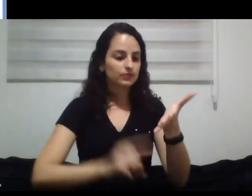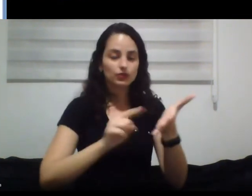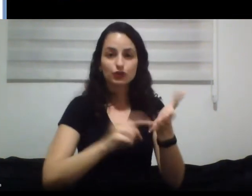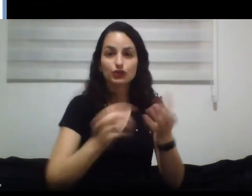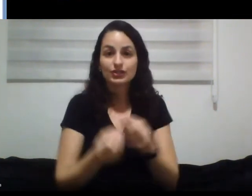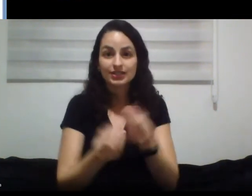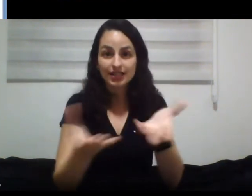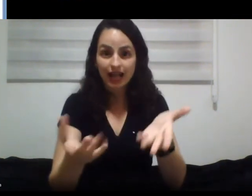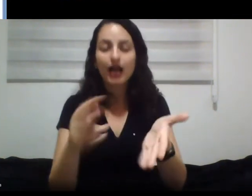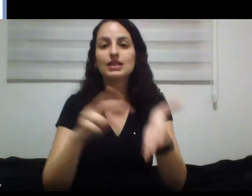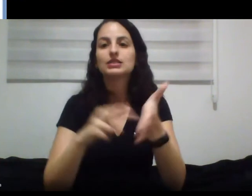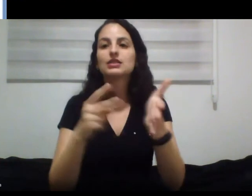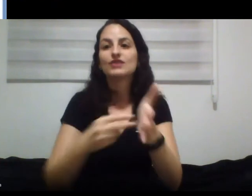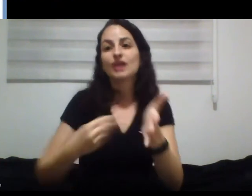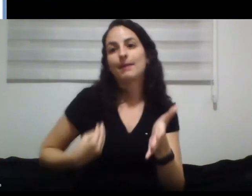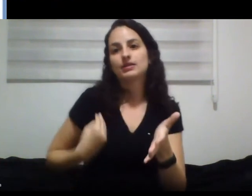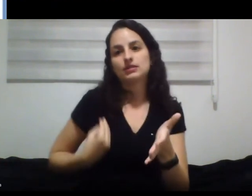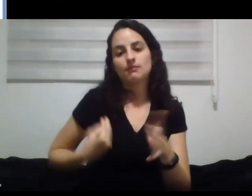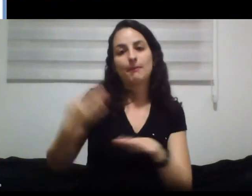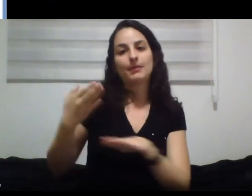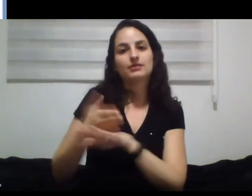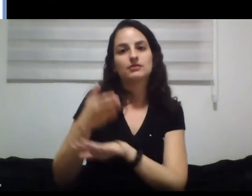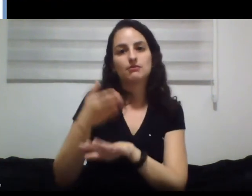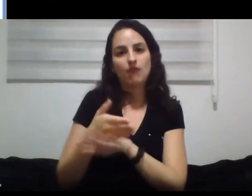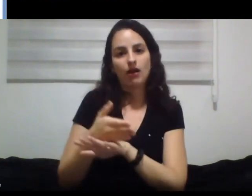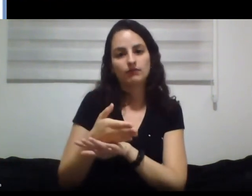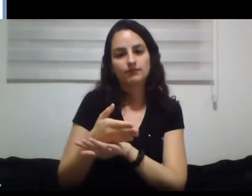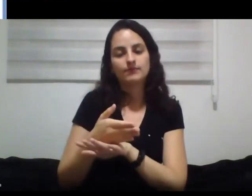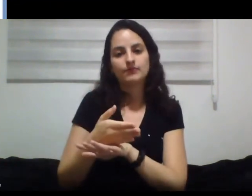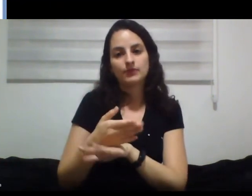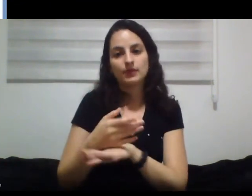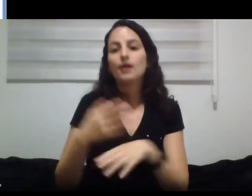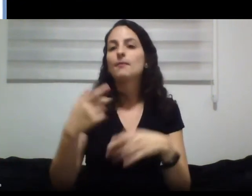sei se as meninas quiserem completar com mais alguma ideia.